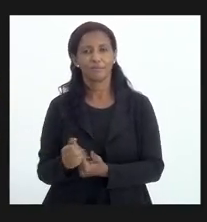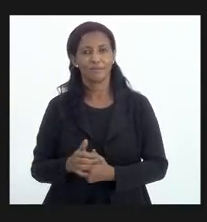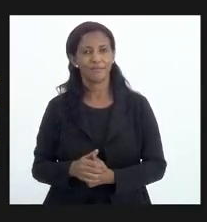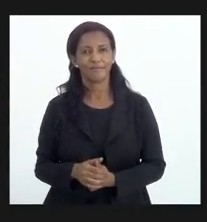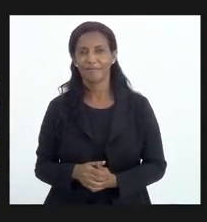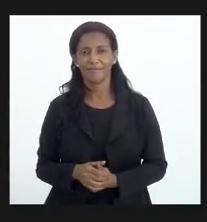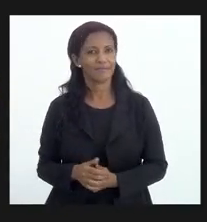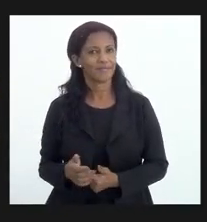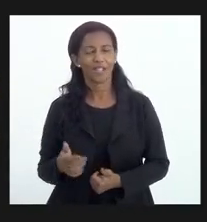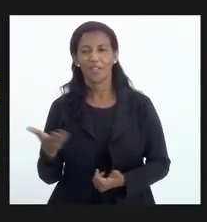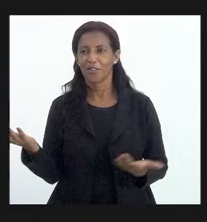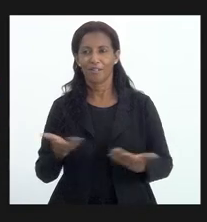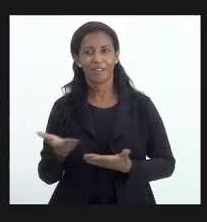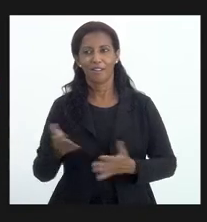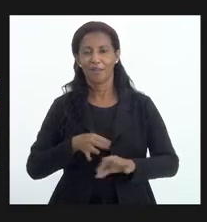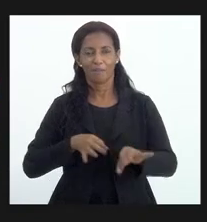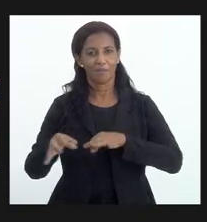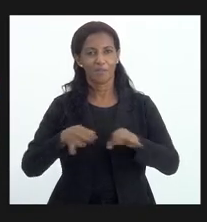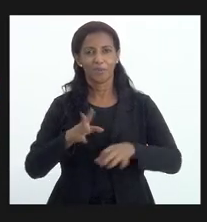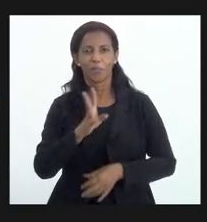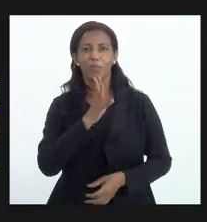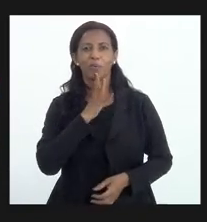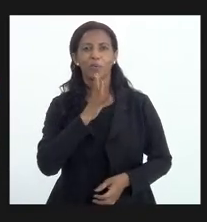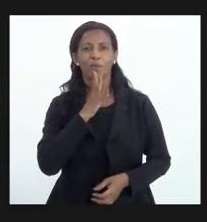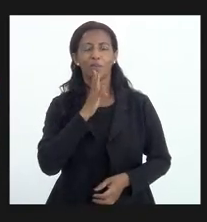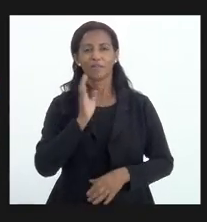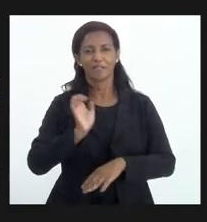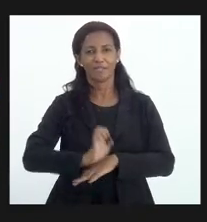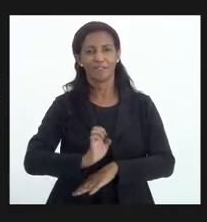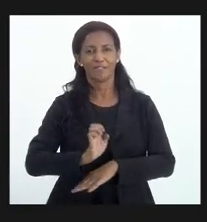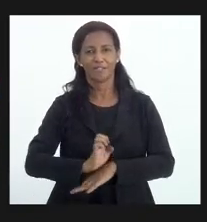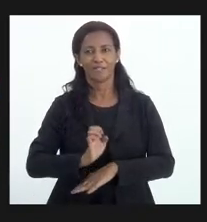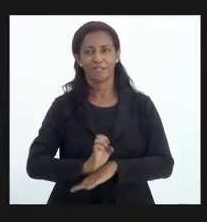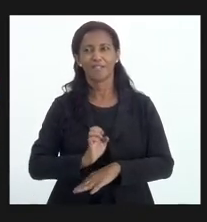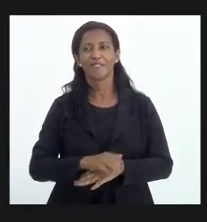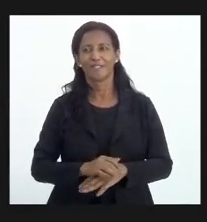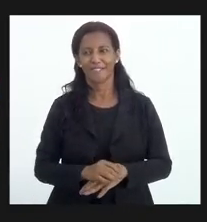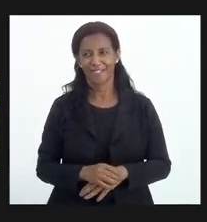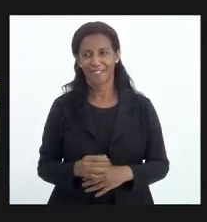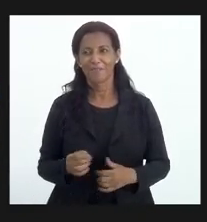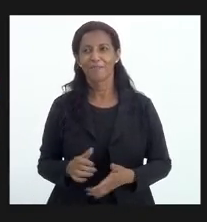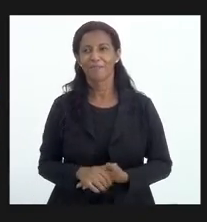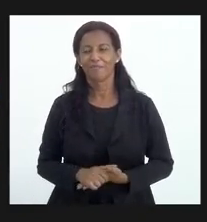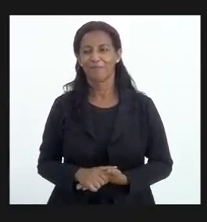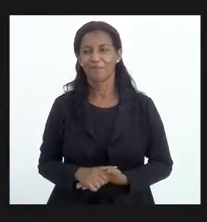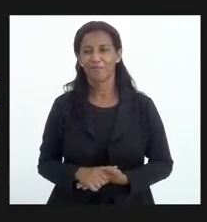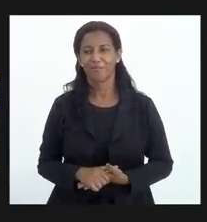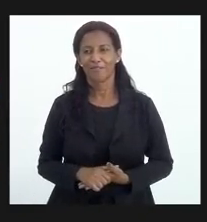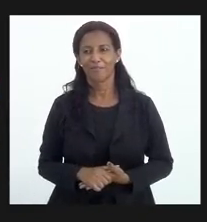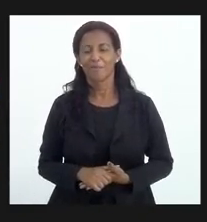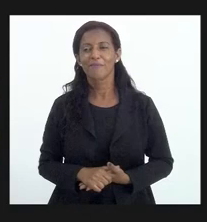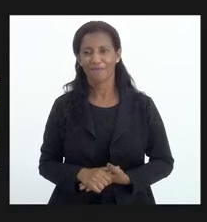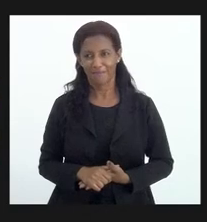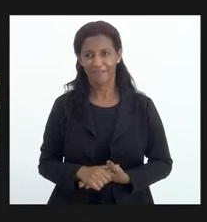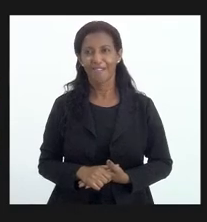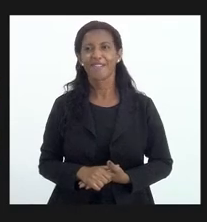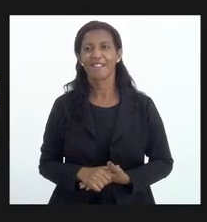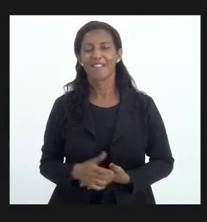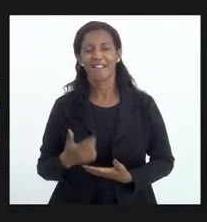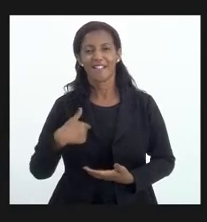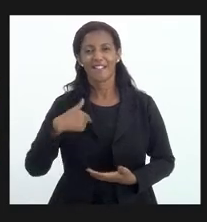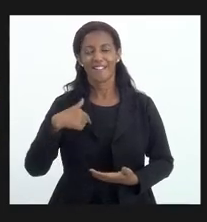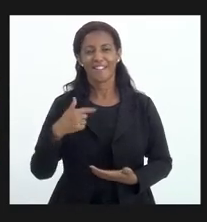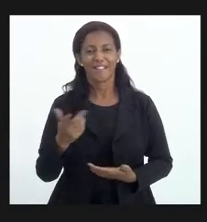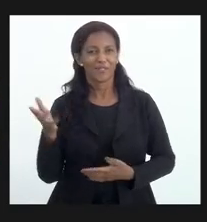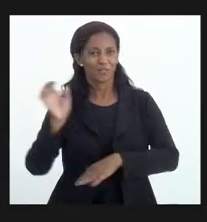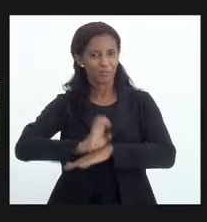a replanejar o crescimento do Estado do Rio de Janeiro com compromissos e não com devaneios. E a recuperação fiscal